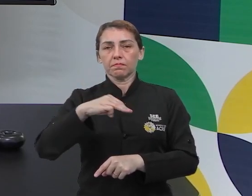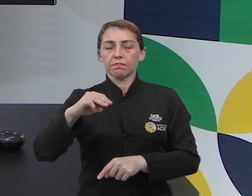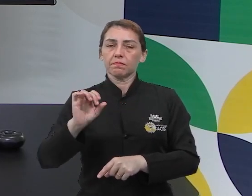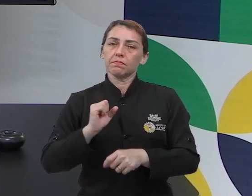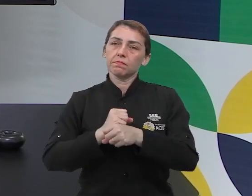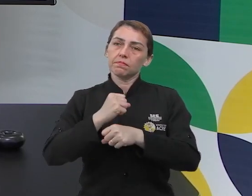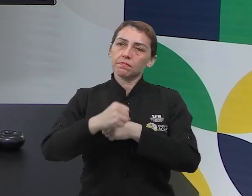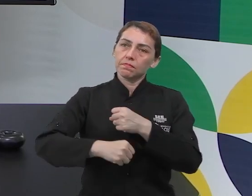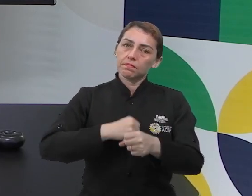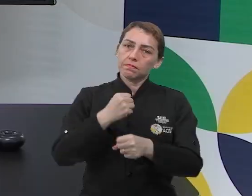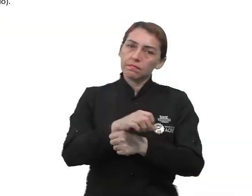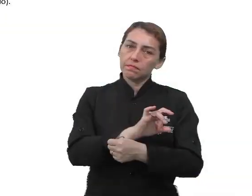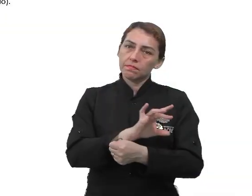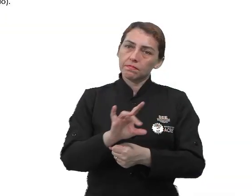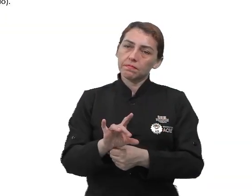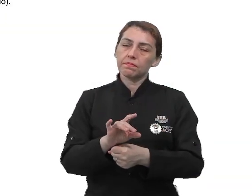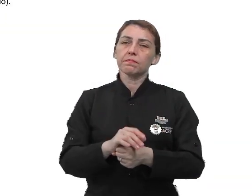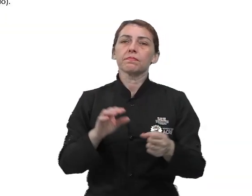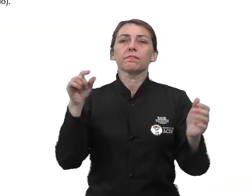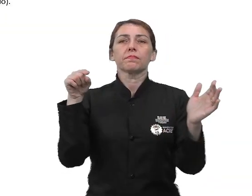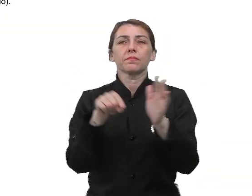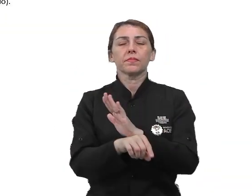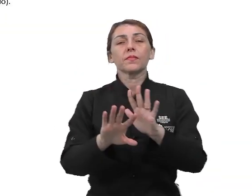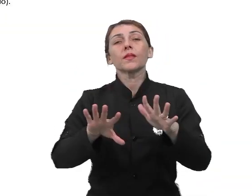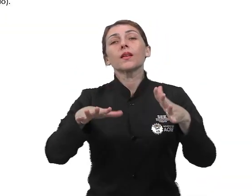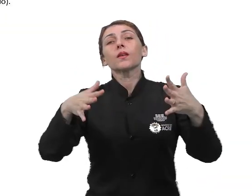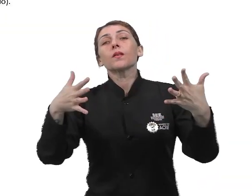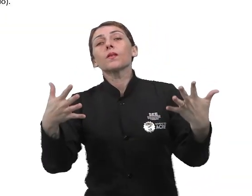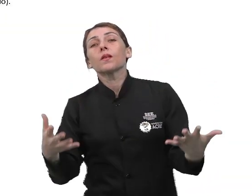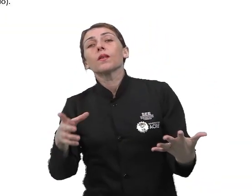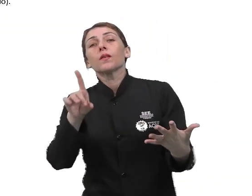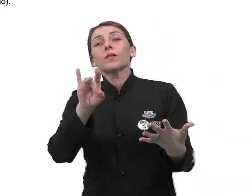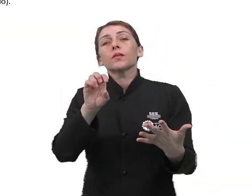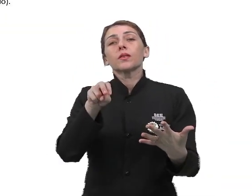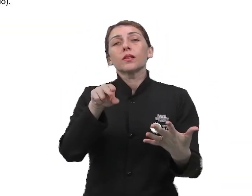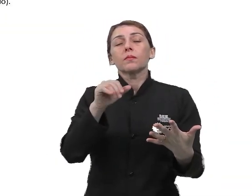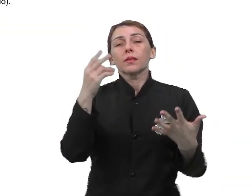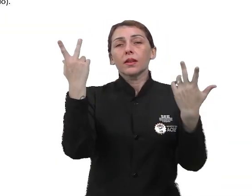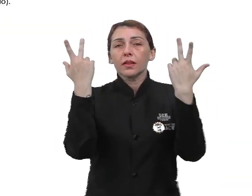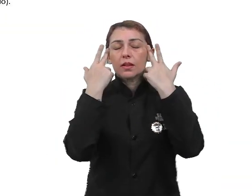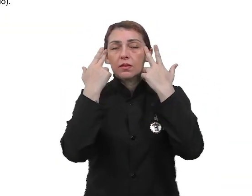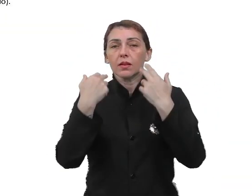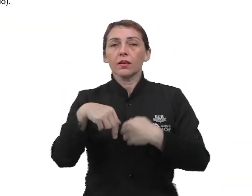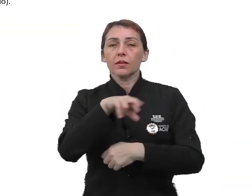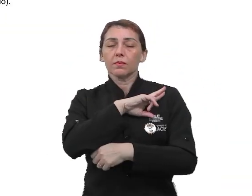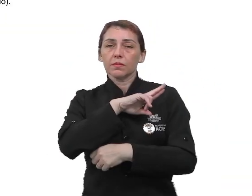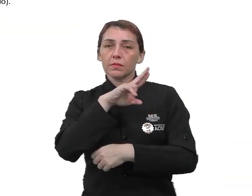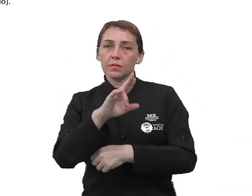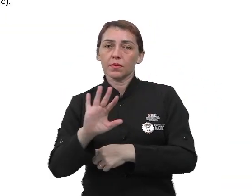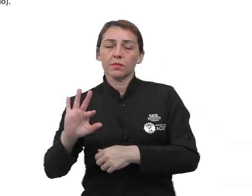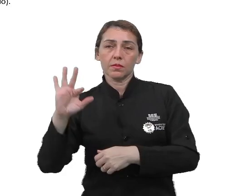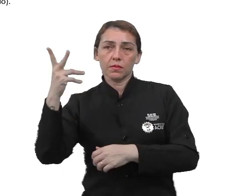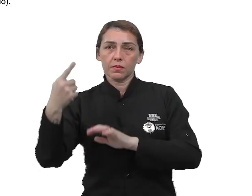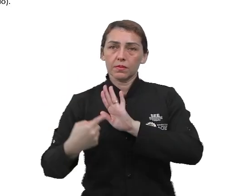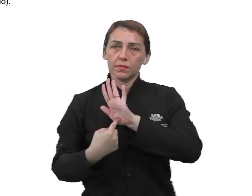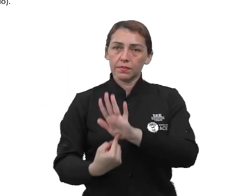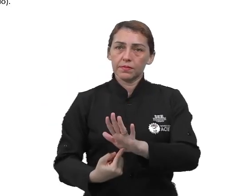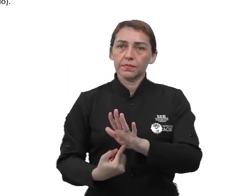cada ano. O comando da questão diz: qual dinâmica natural é responsável pelo fenômeno